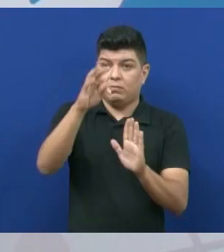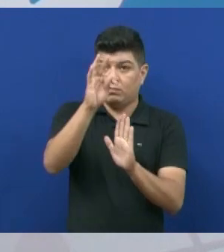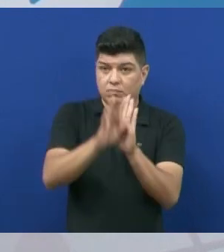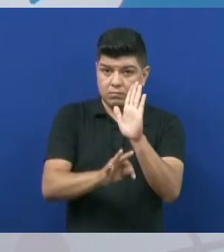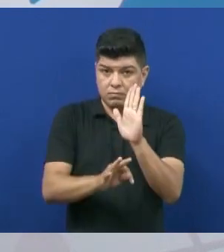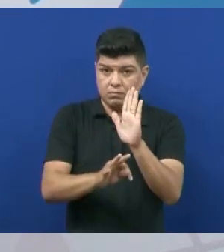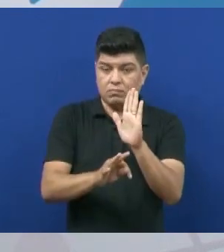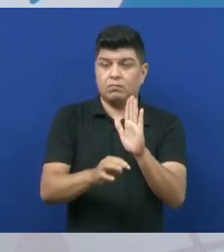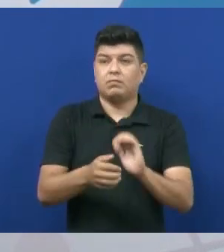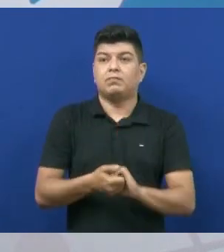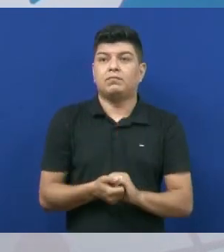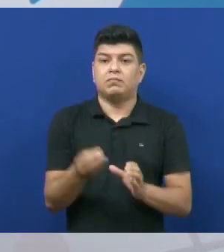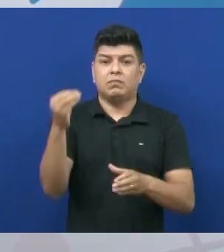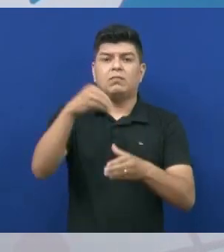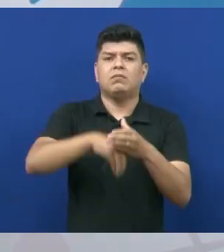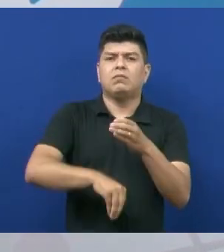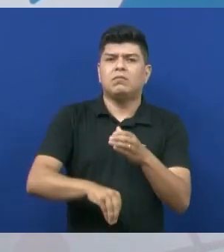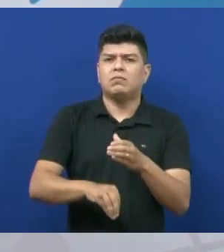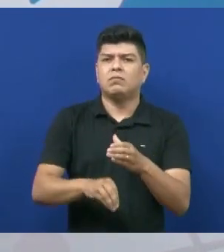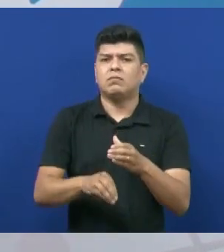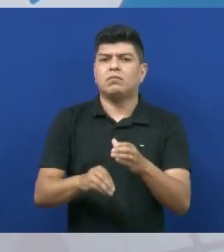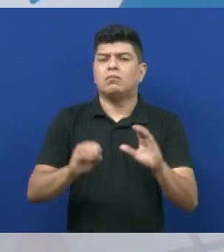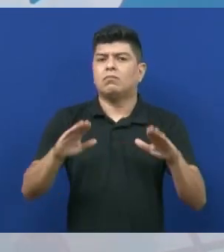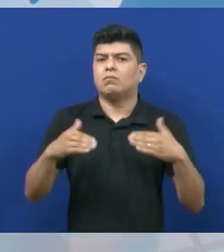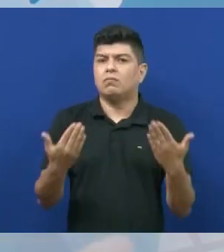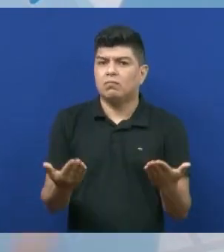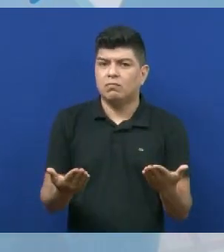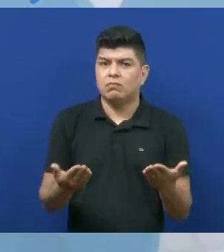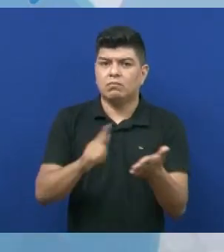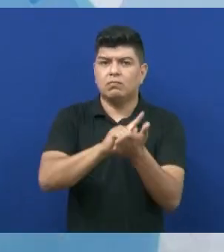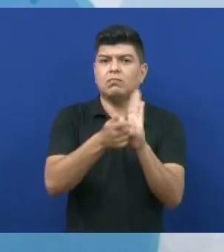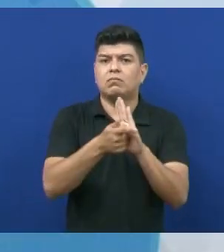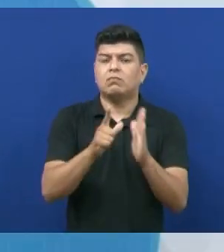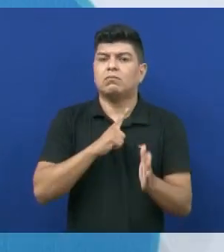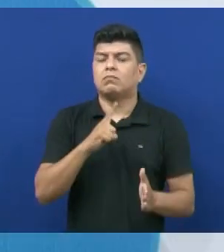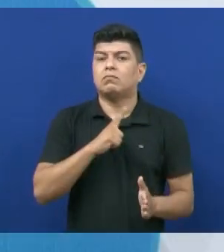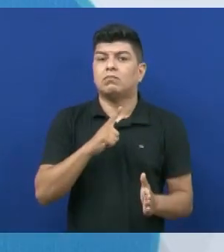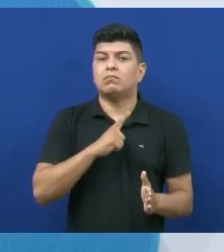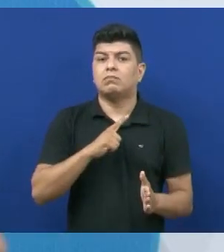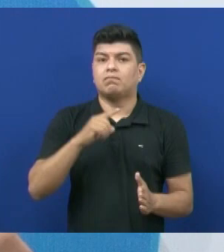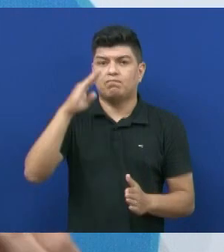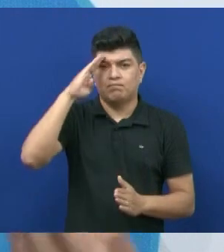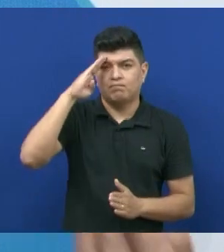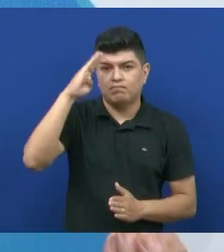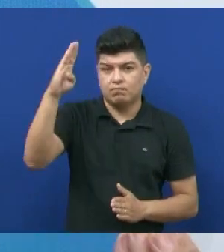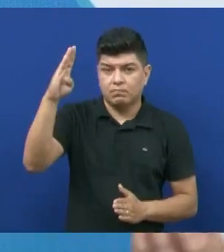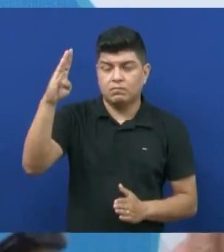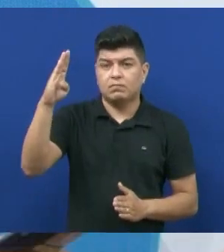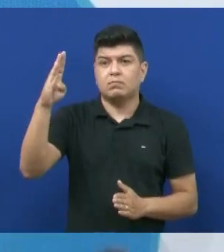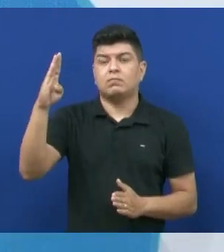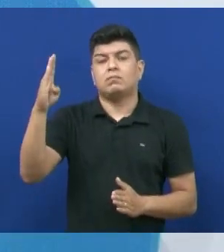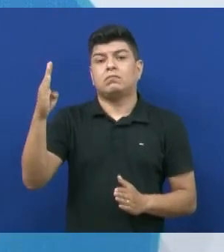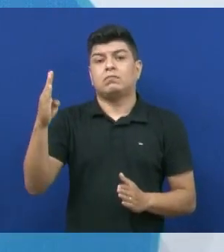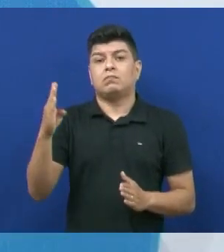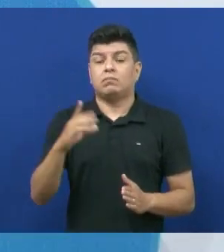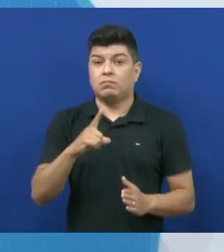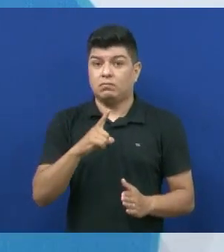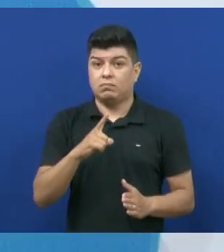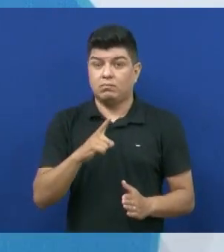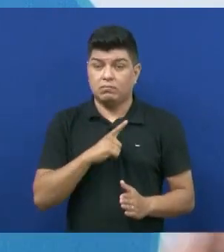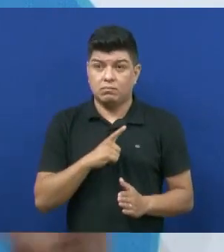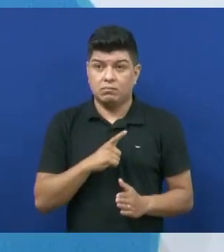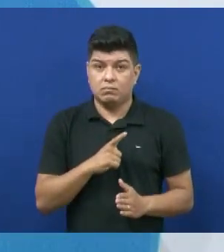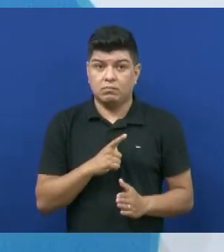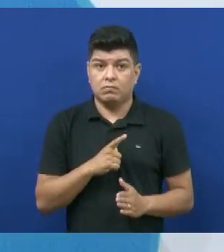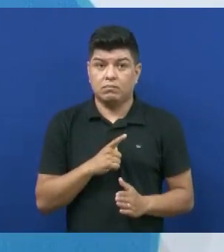E dentro desse tipo textual, quais são os gêneros que nós temos que é predominantemente do tipo